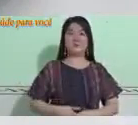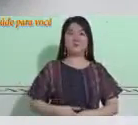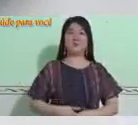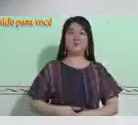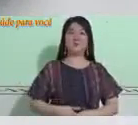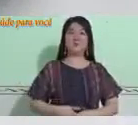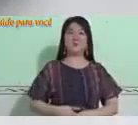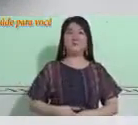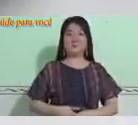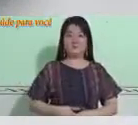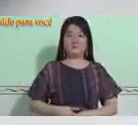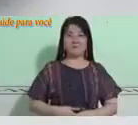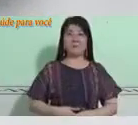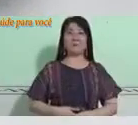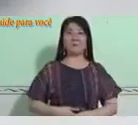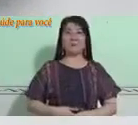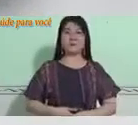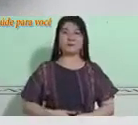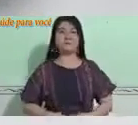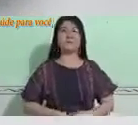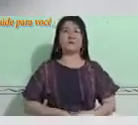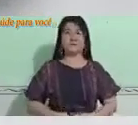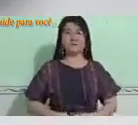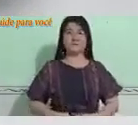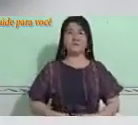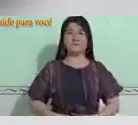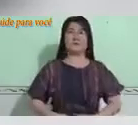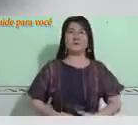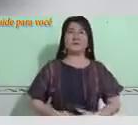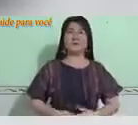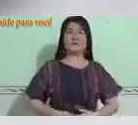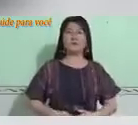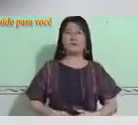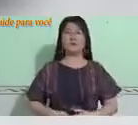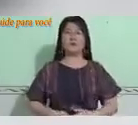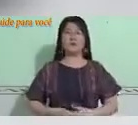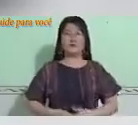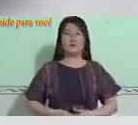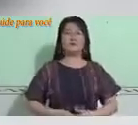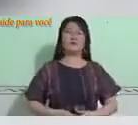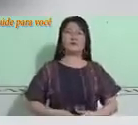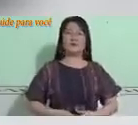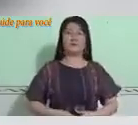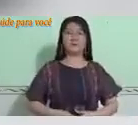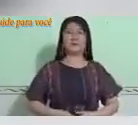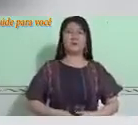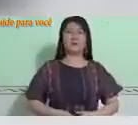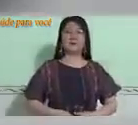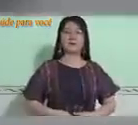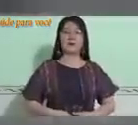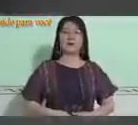Até lá, pode-se diminuir o desconforto com a aplicação de compressas geladas no local de repouso. 5.